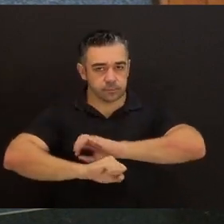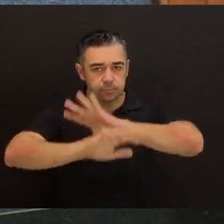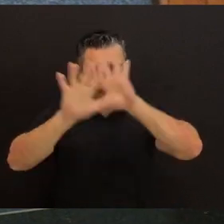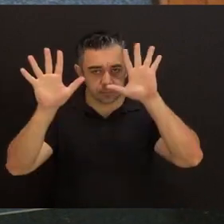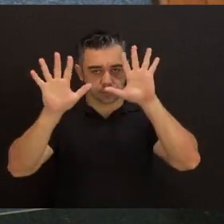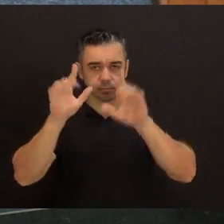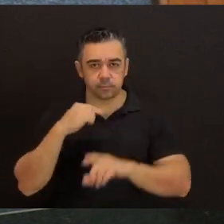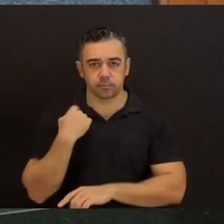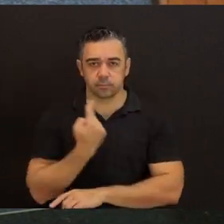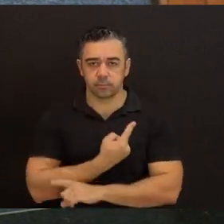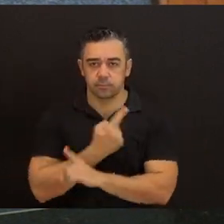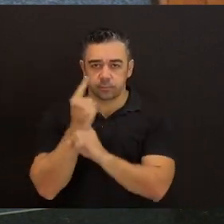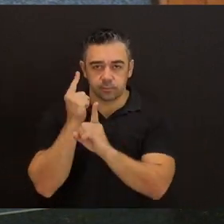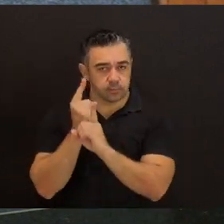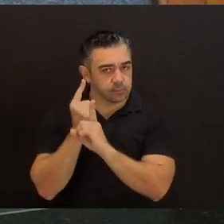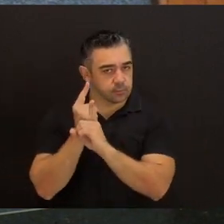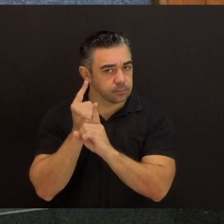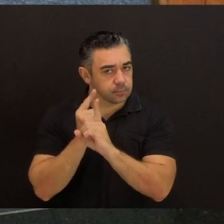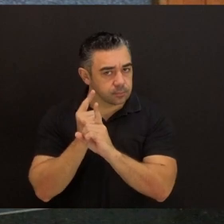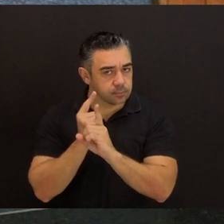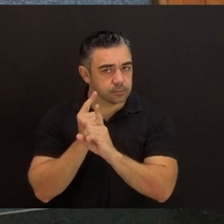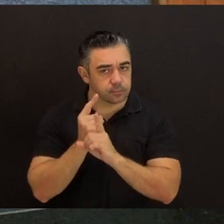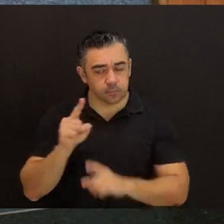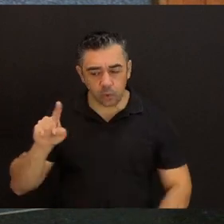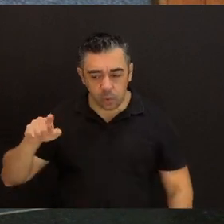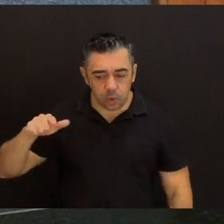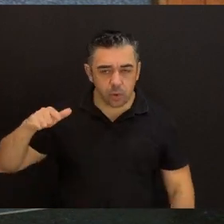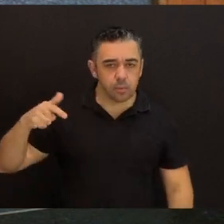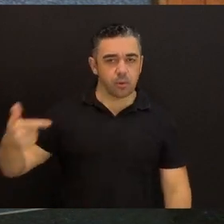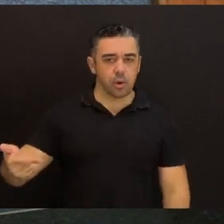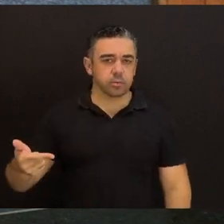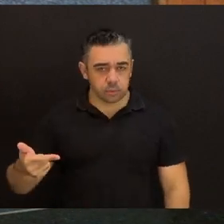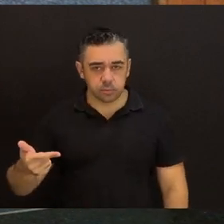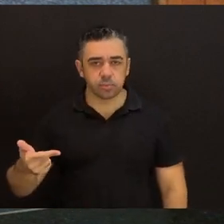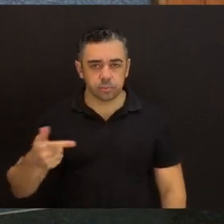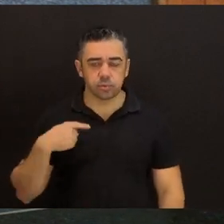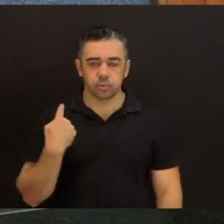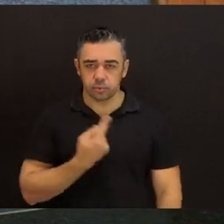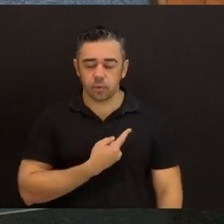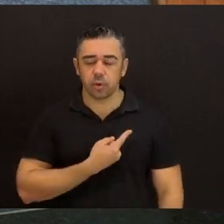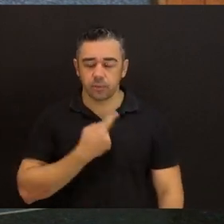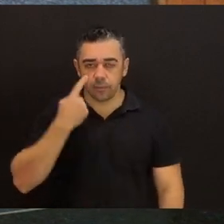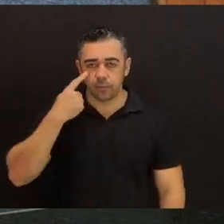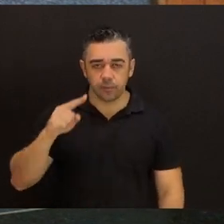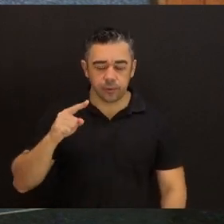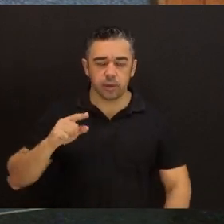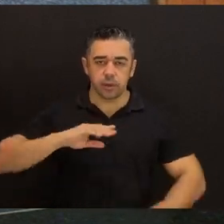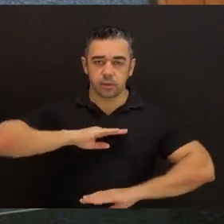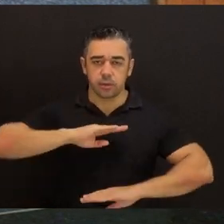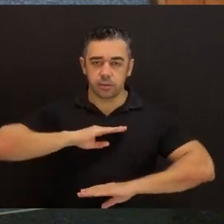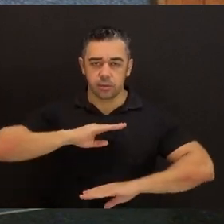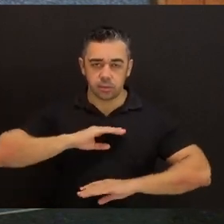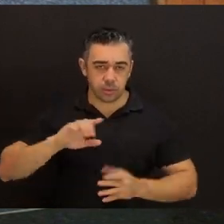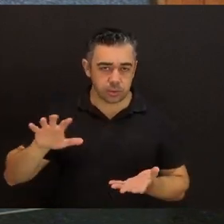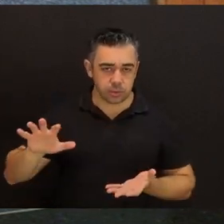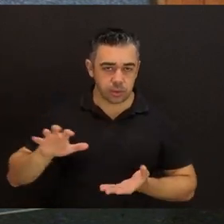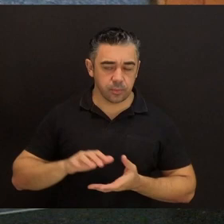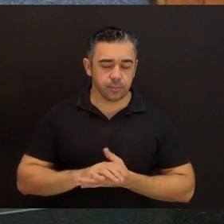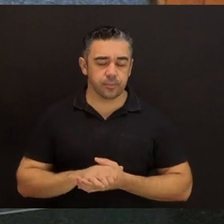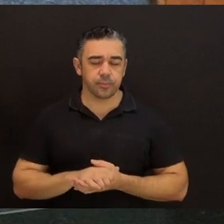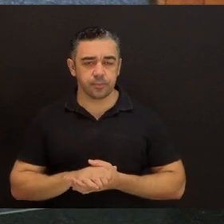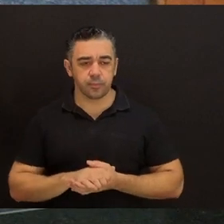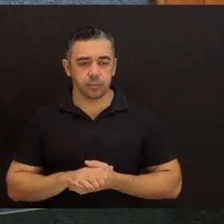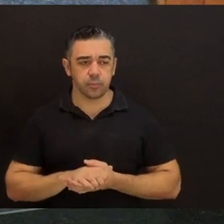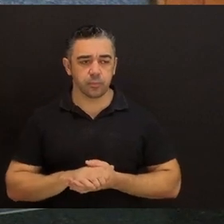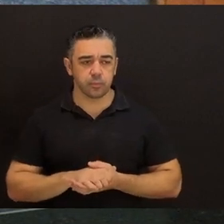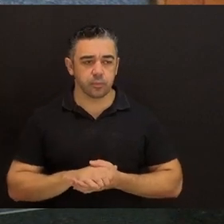constatamos e quais são os próximos andamentos encaminhamentos que a situação Vai tomar então nós